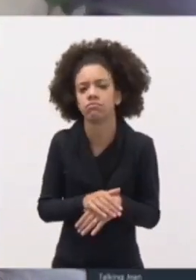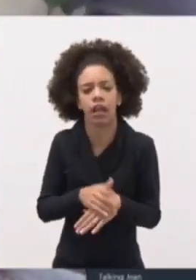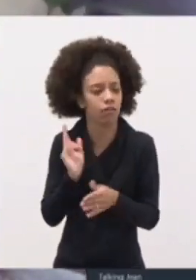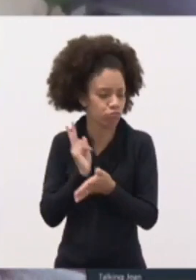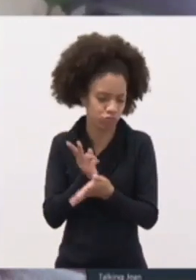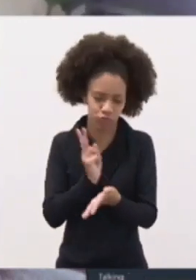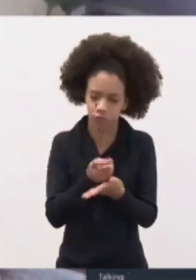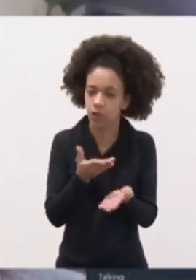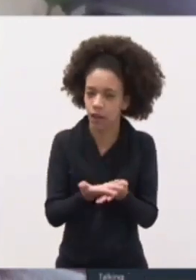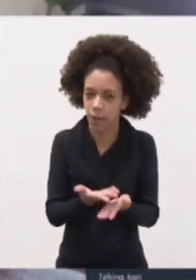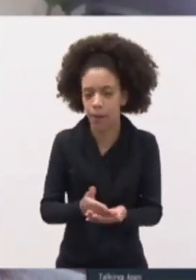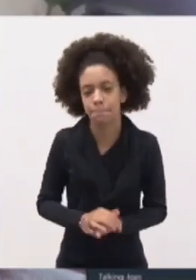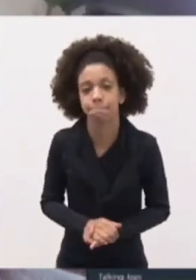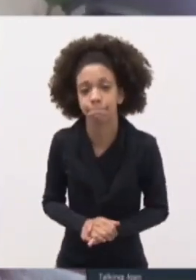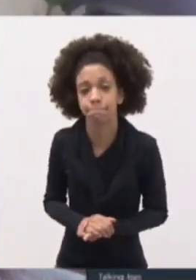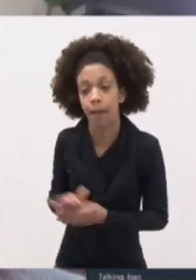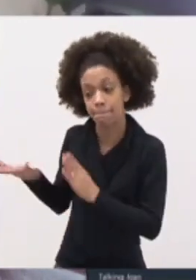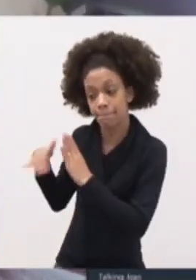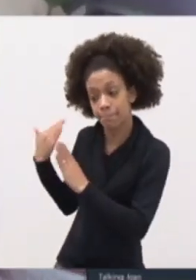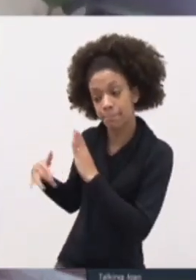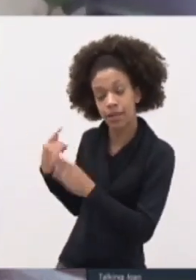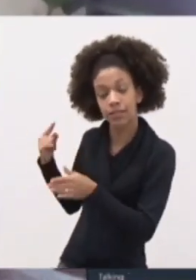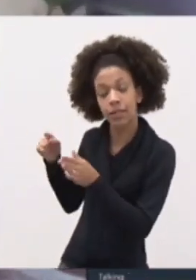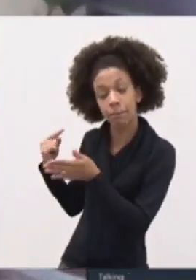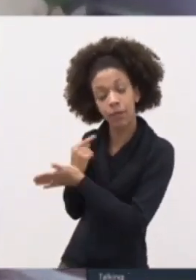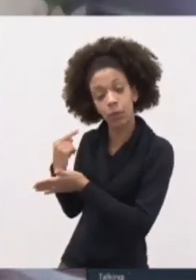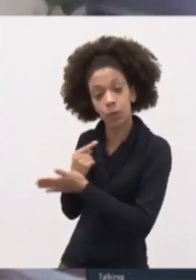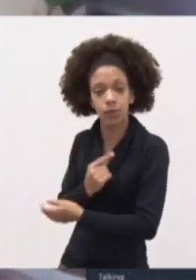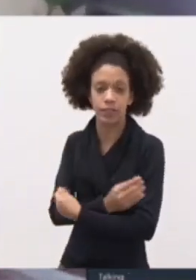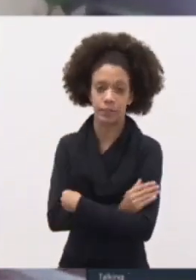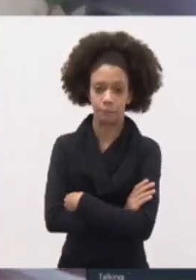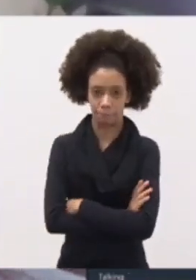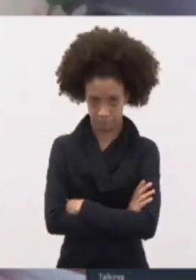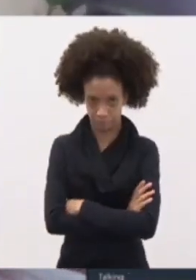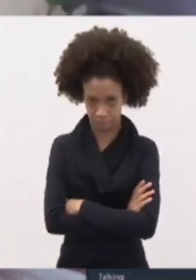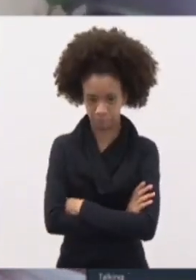segue. Mandem perguntas.